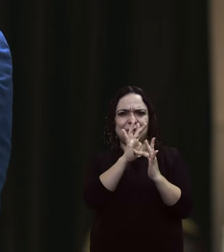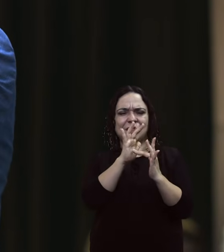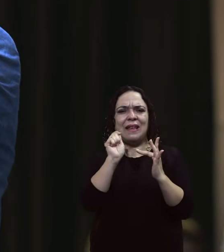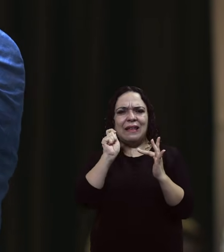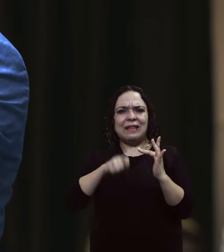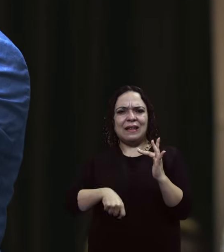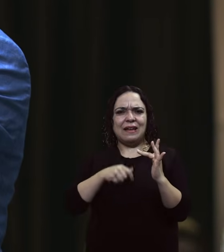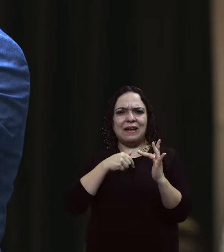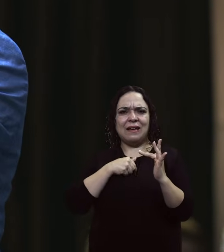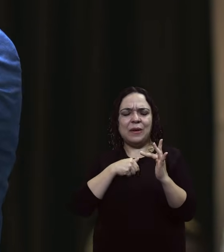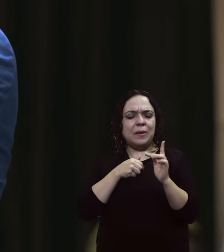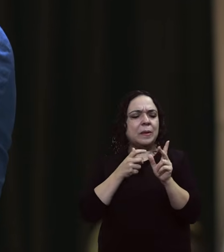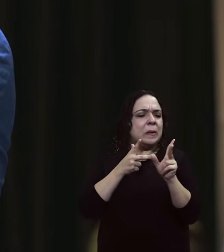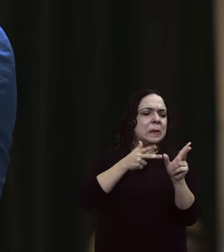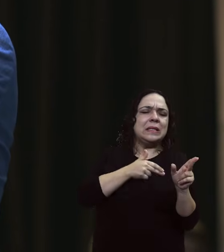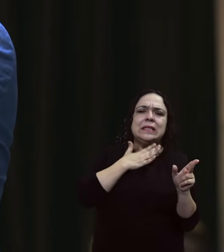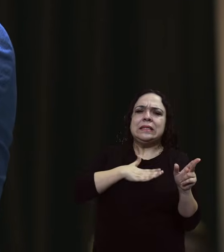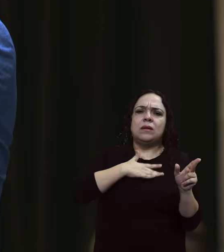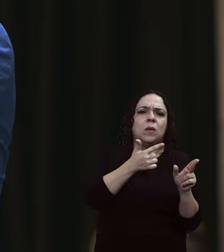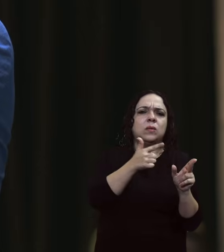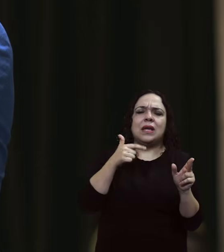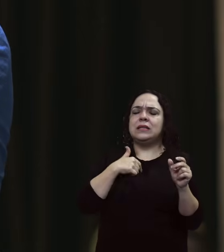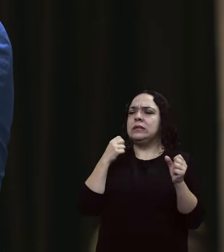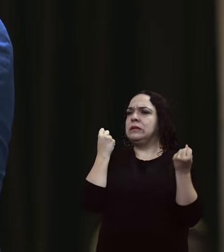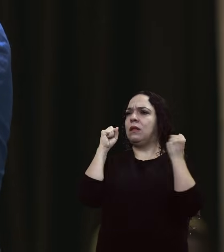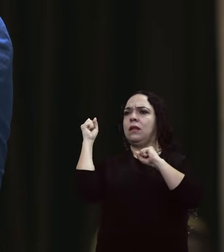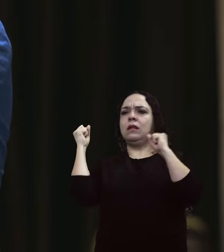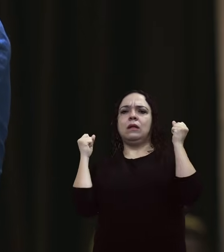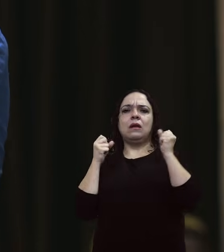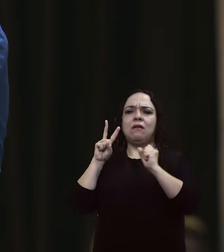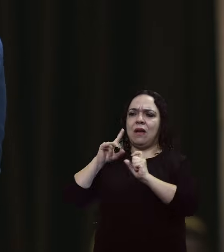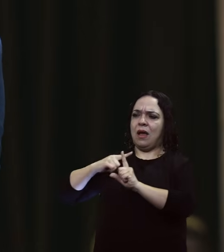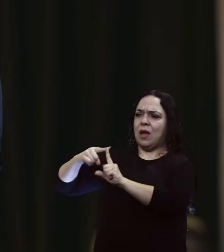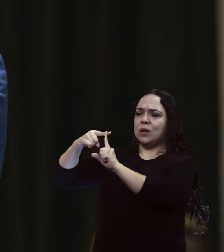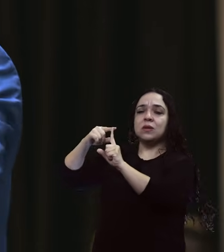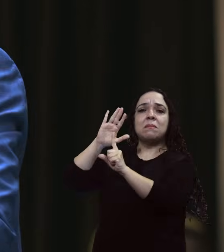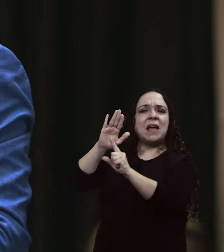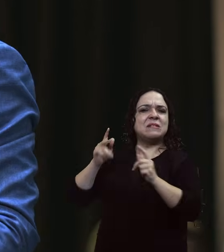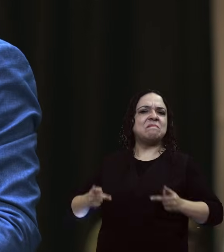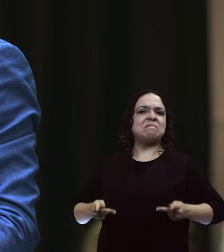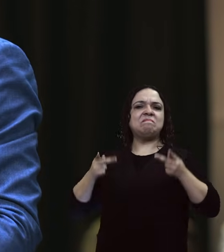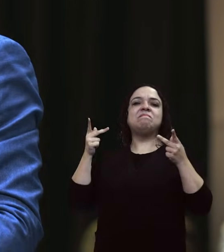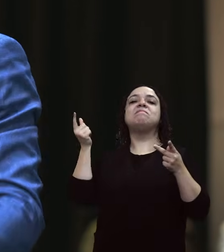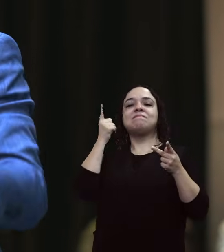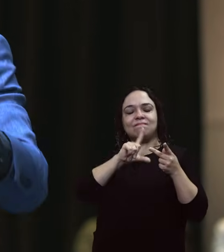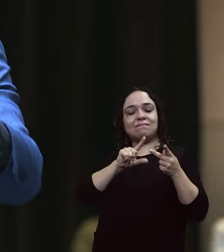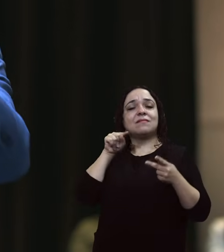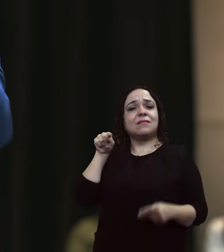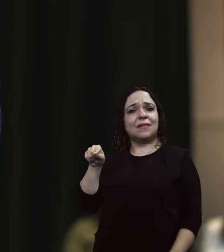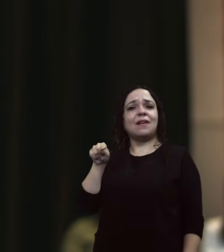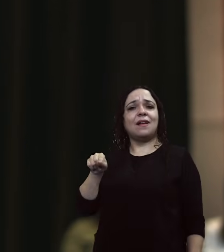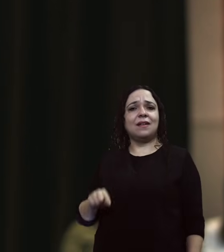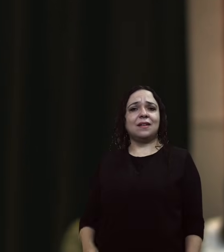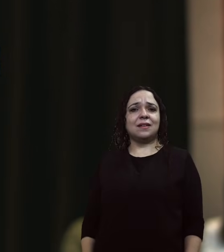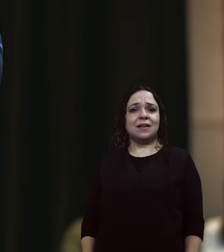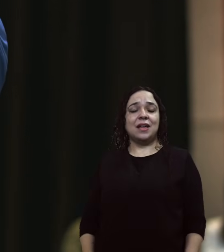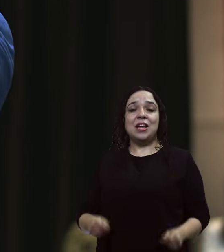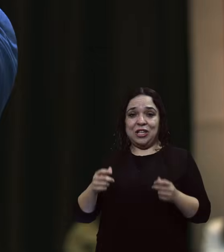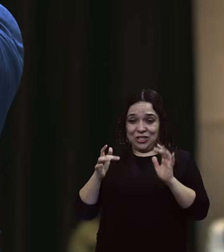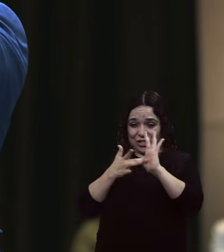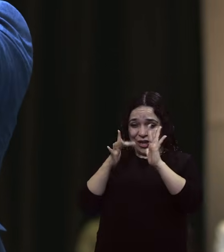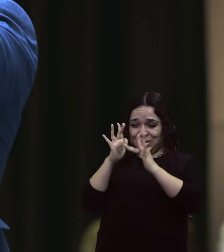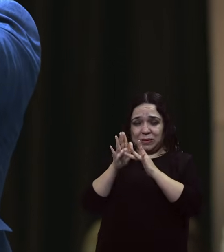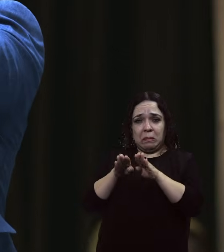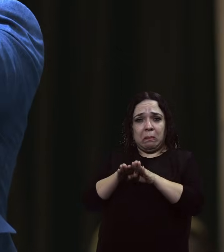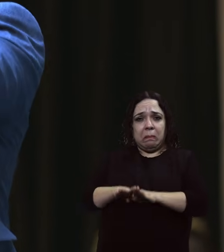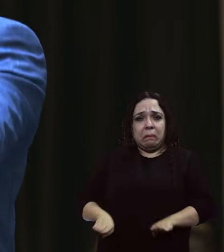declinar a sua cabeça, mas ele era o homem mais próspero que já passou por essa terra. Porque cada passo que ele dava na direção